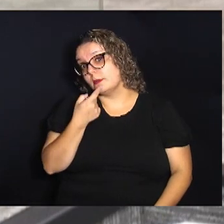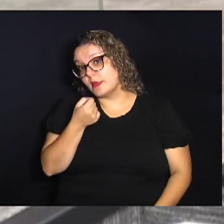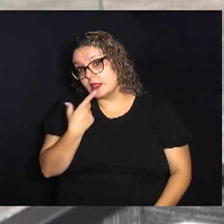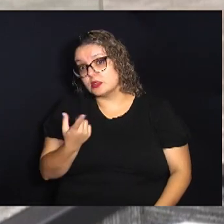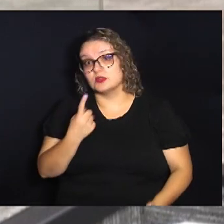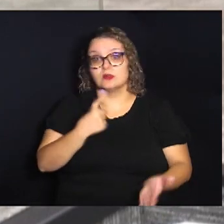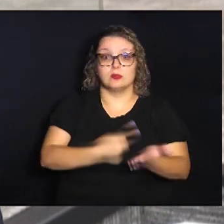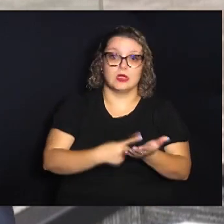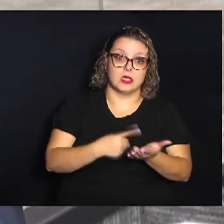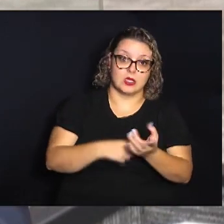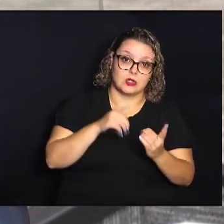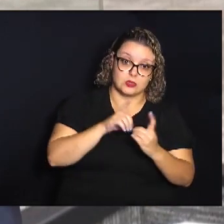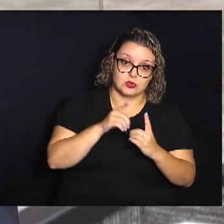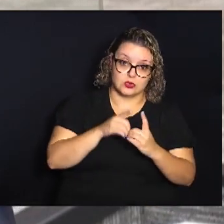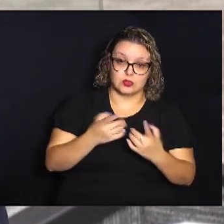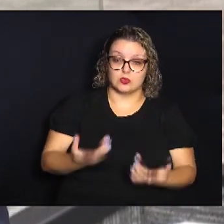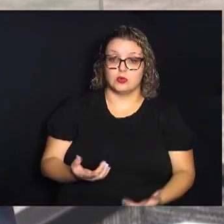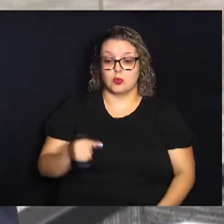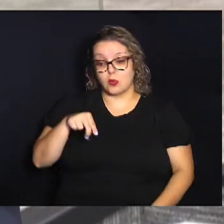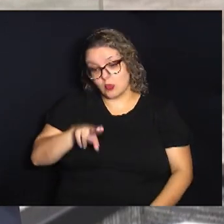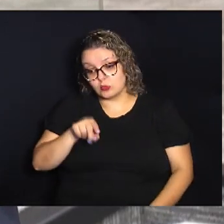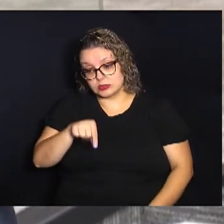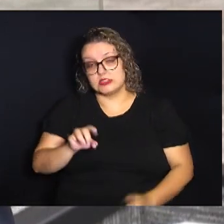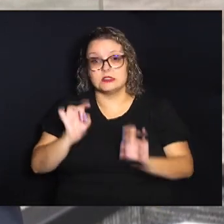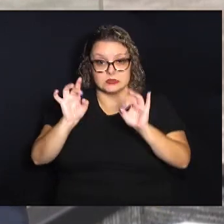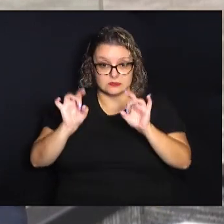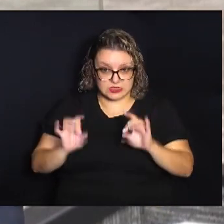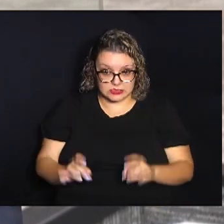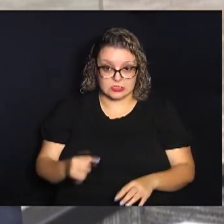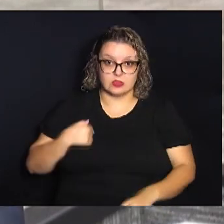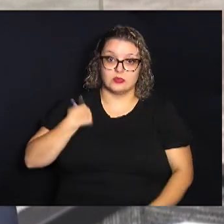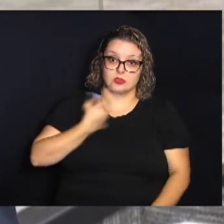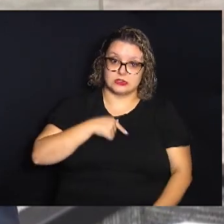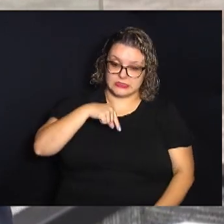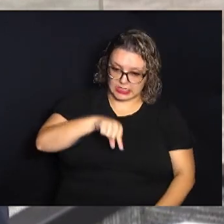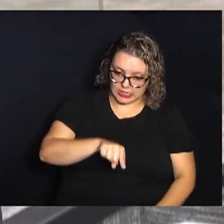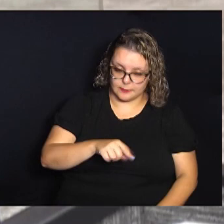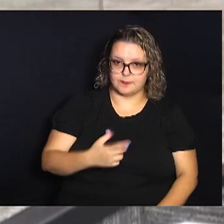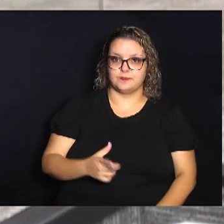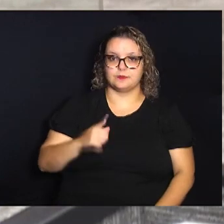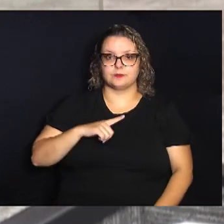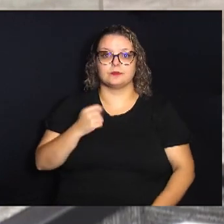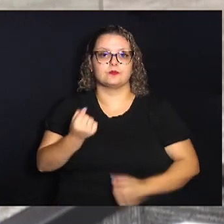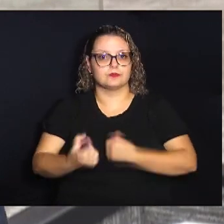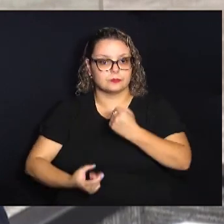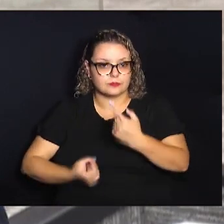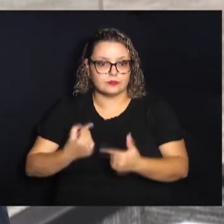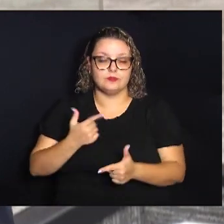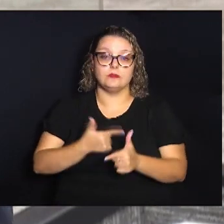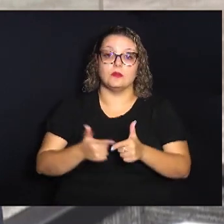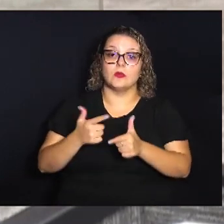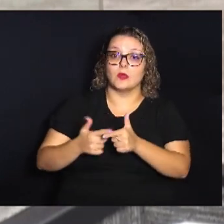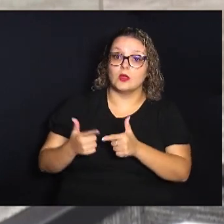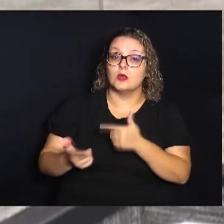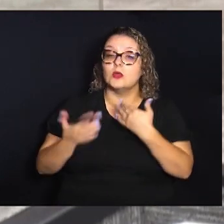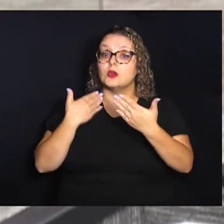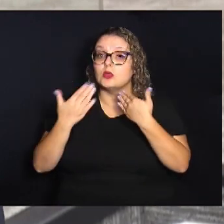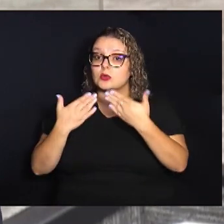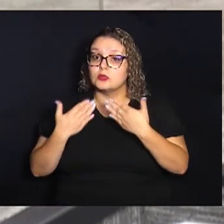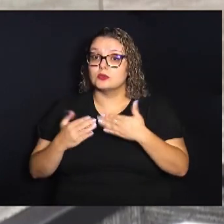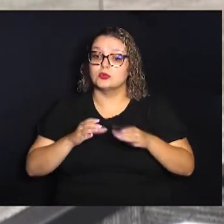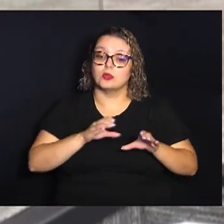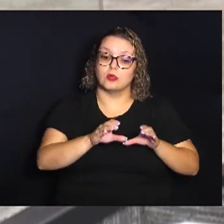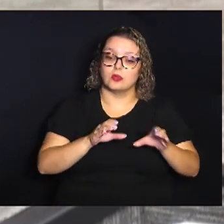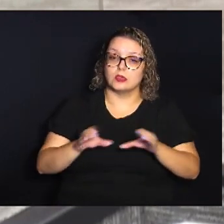marcar consulta. Então, nesse caso específico, nós fomos lá, realmente tinha alguns problemas, conversamos com os